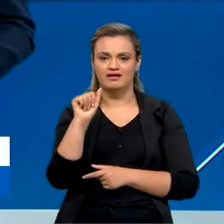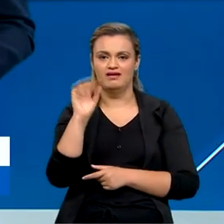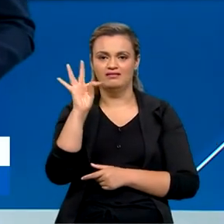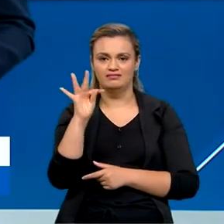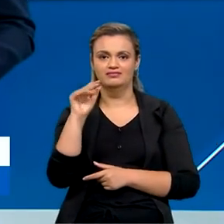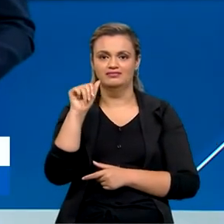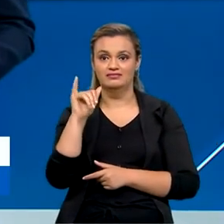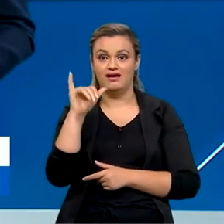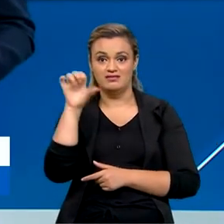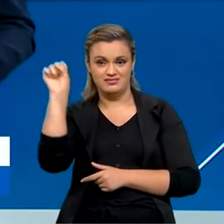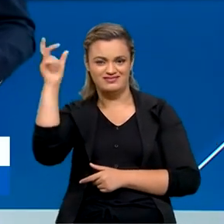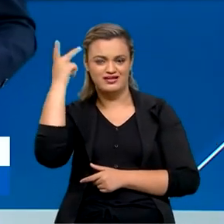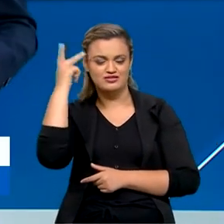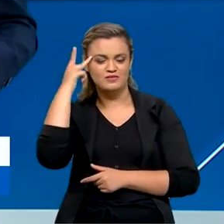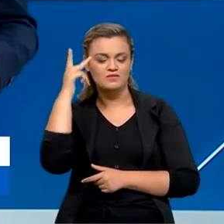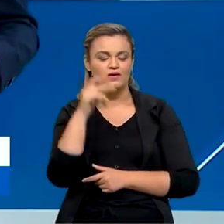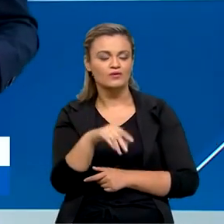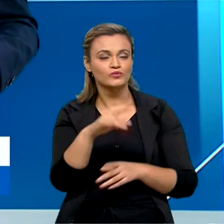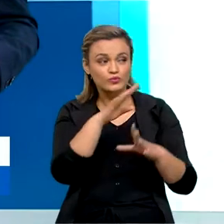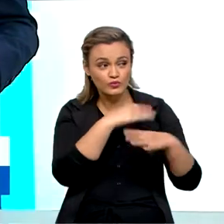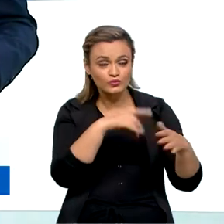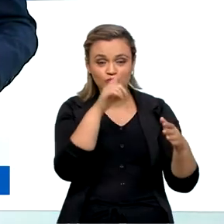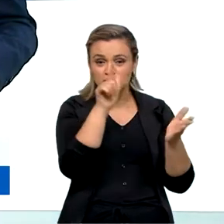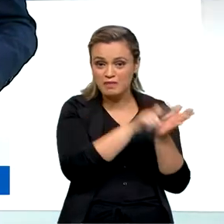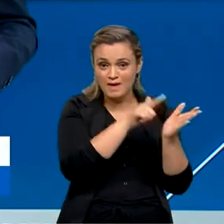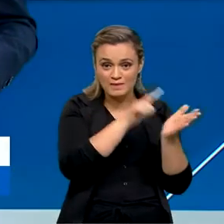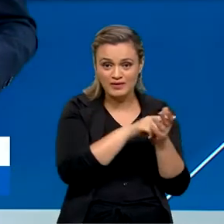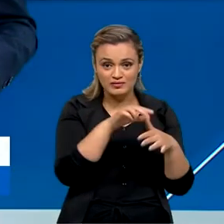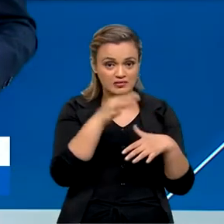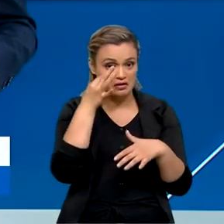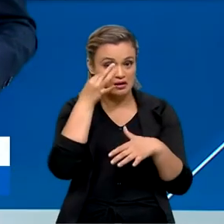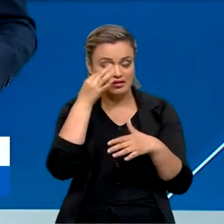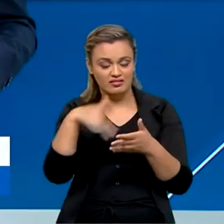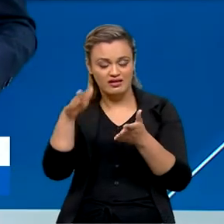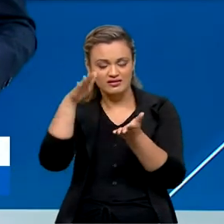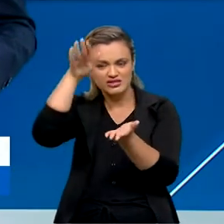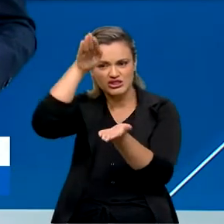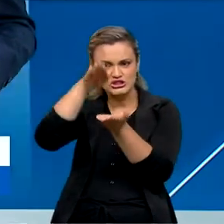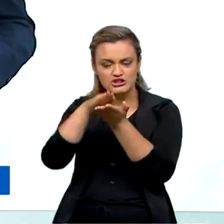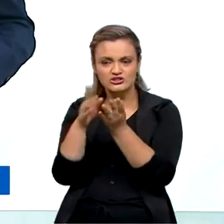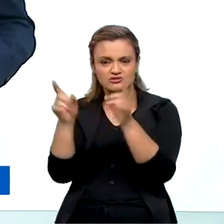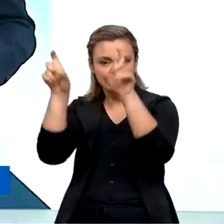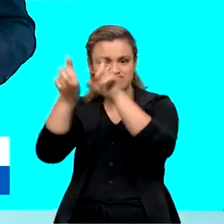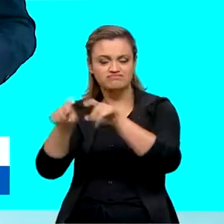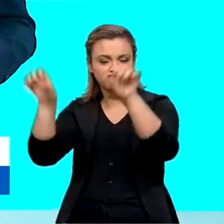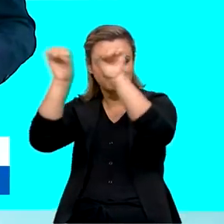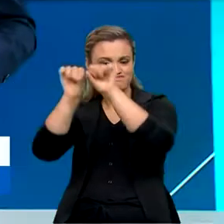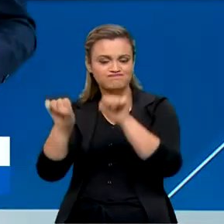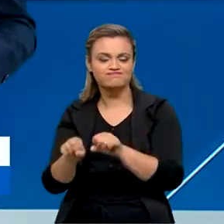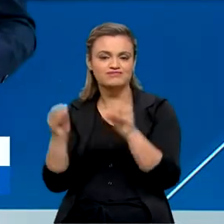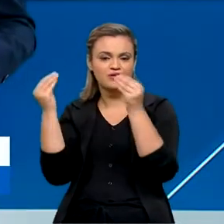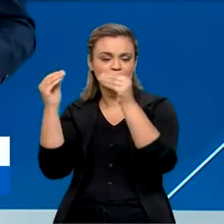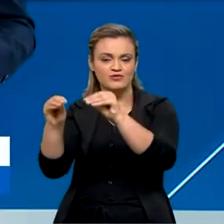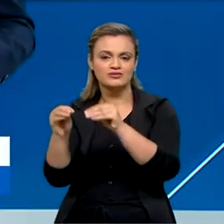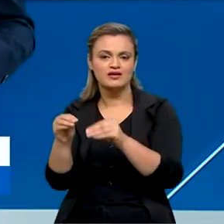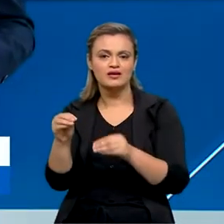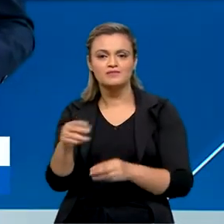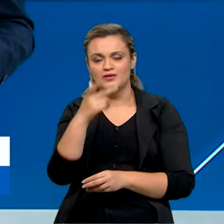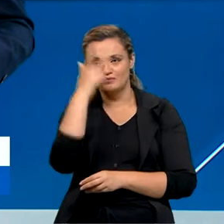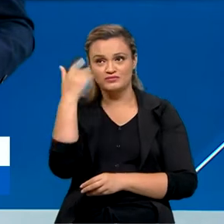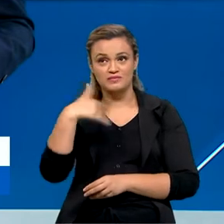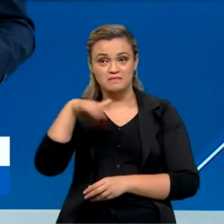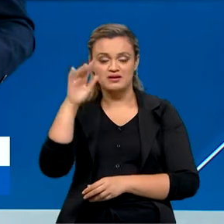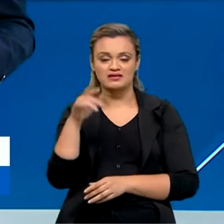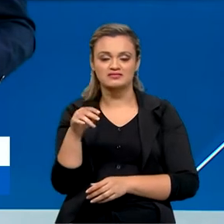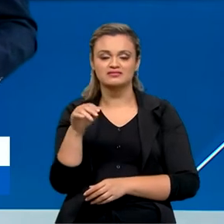Paulo, decidiu digitalizar toda a coleção de originais da literatura nacional, reunida durante uma vida inteira por um dos maiores editores